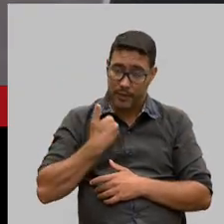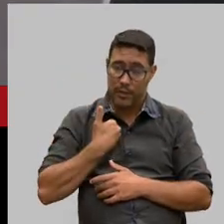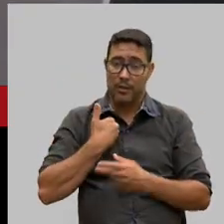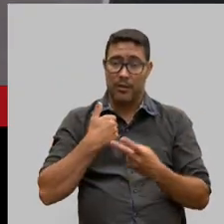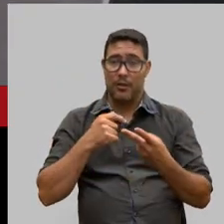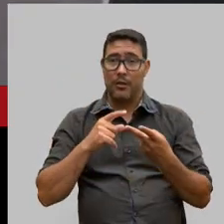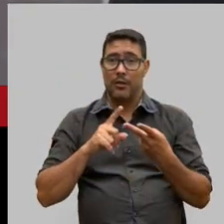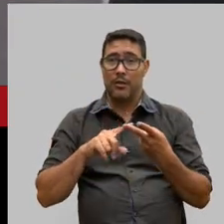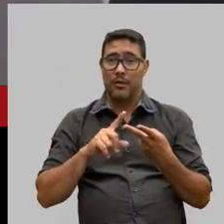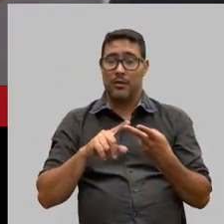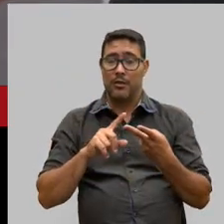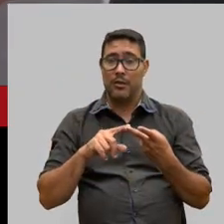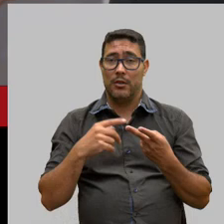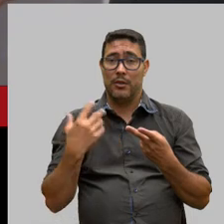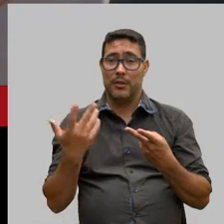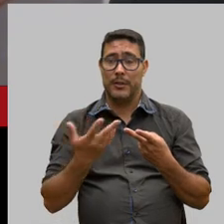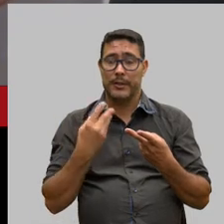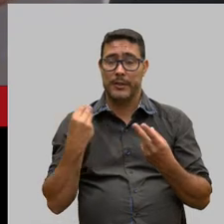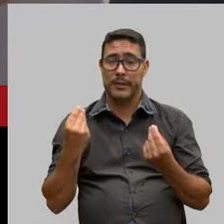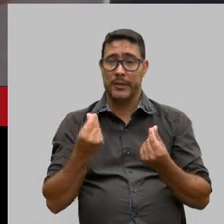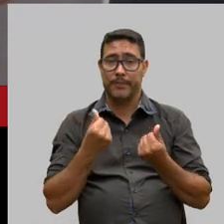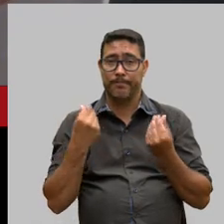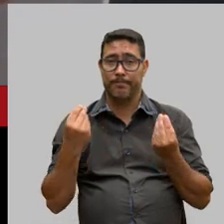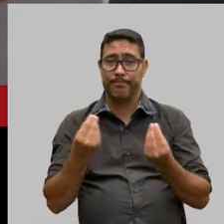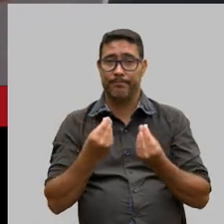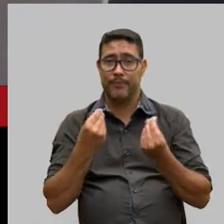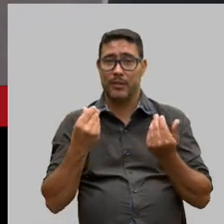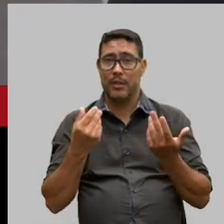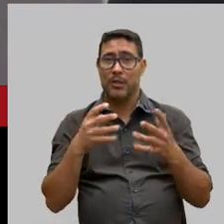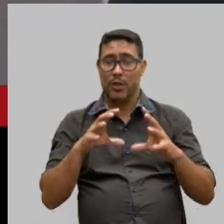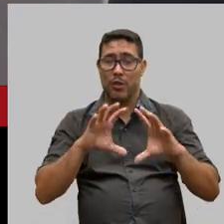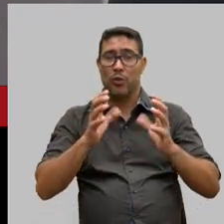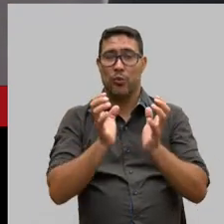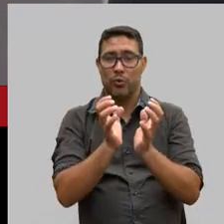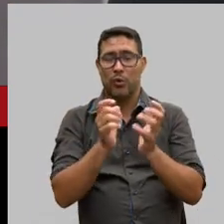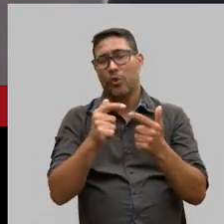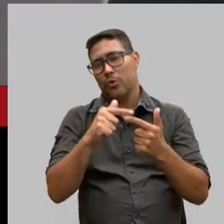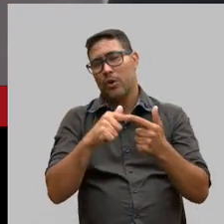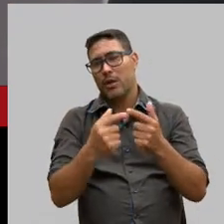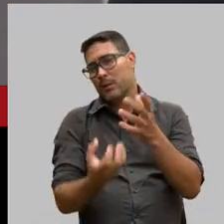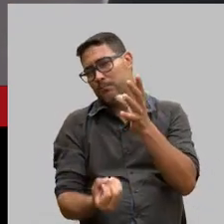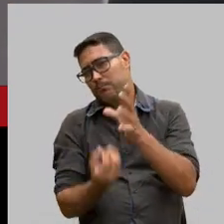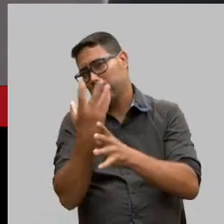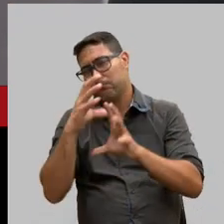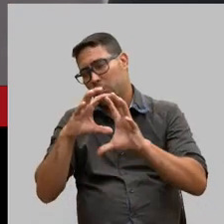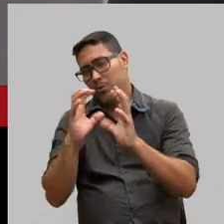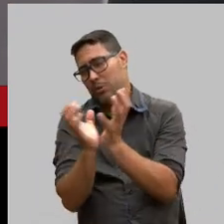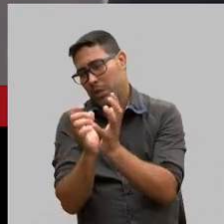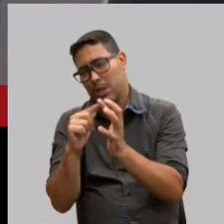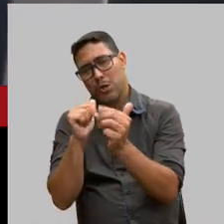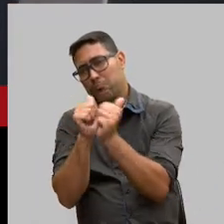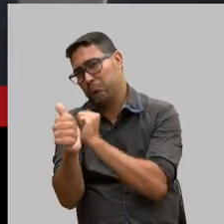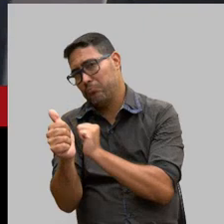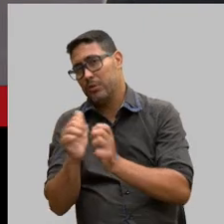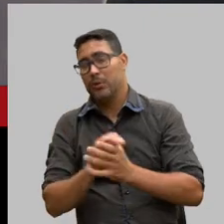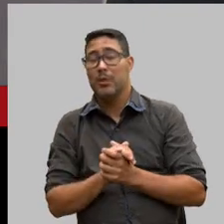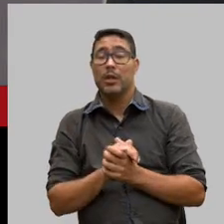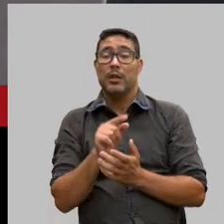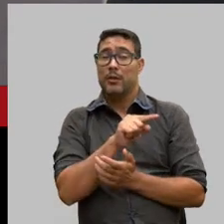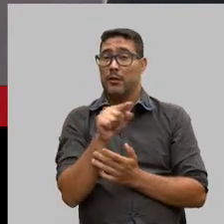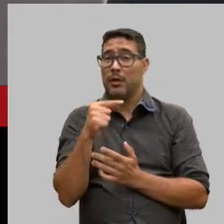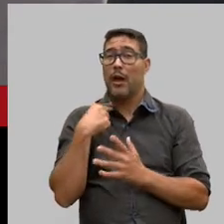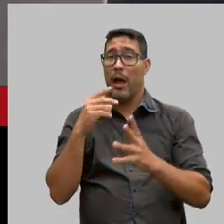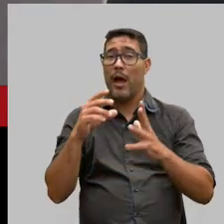desse e formando um time né a vida une as pessoas né gente e existe